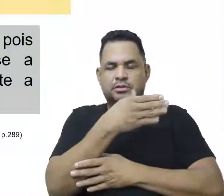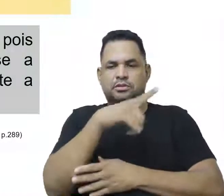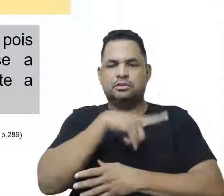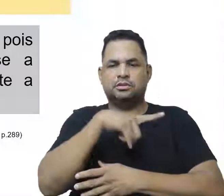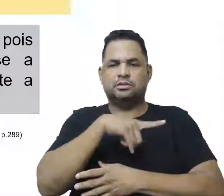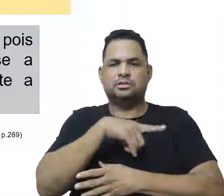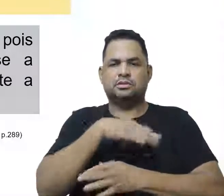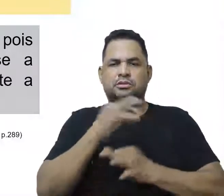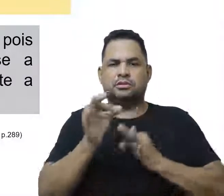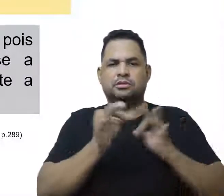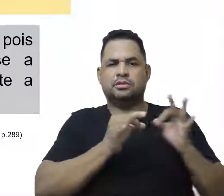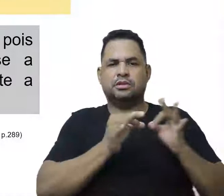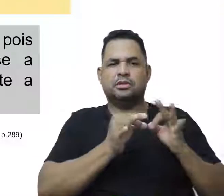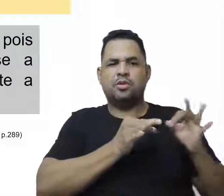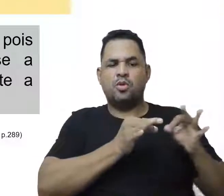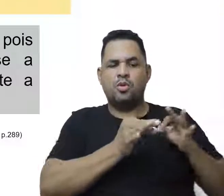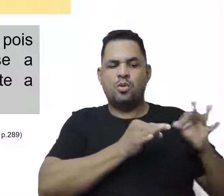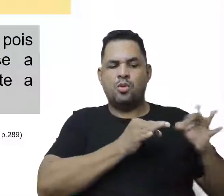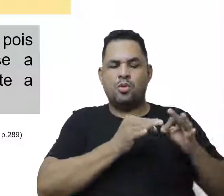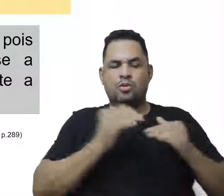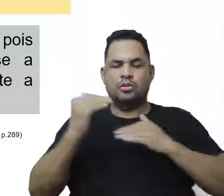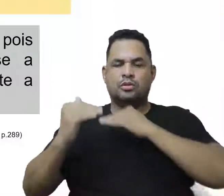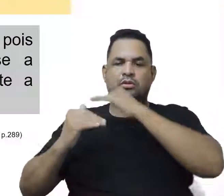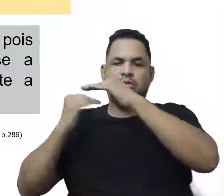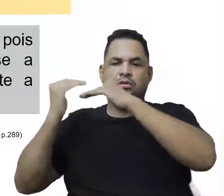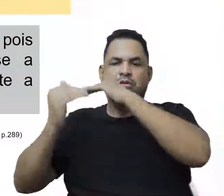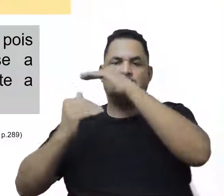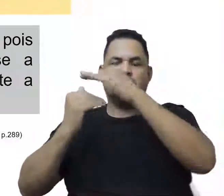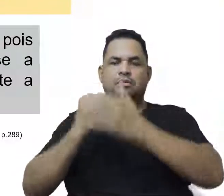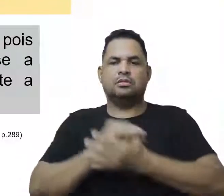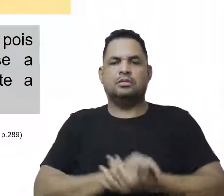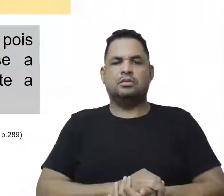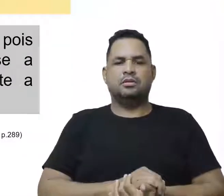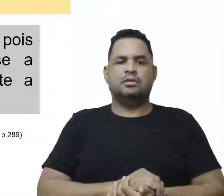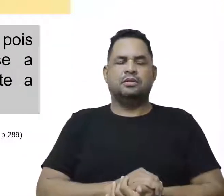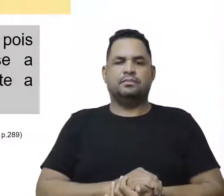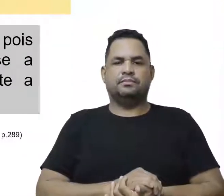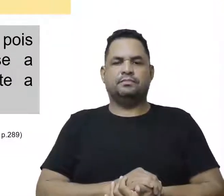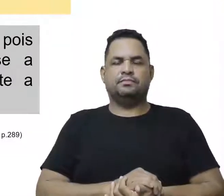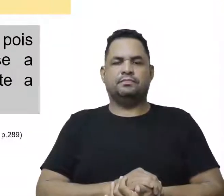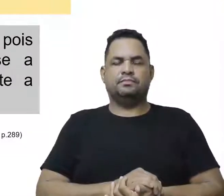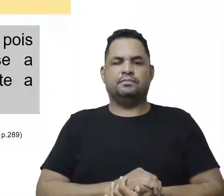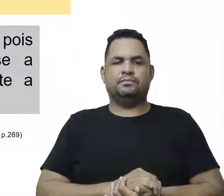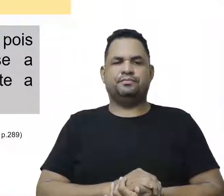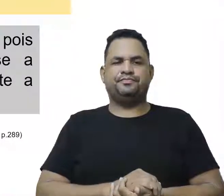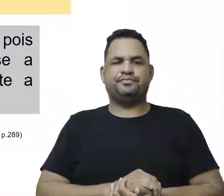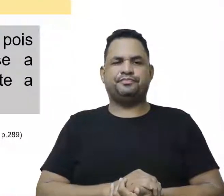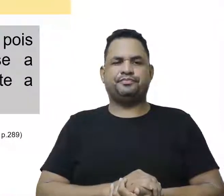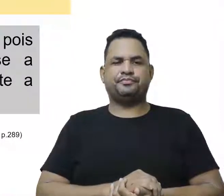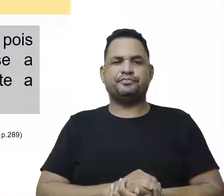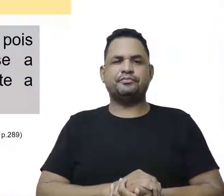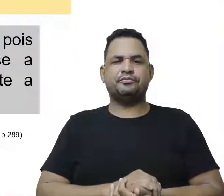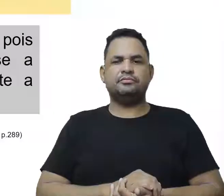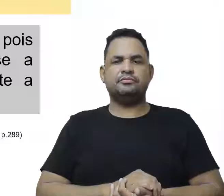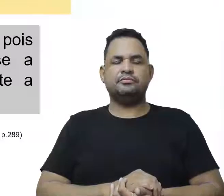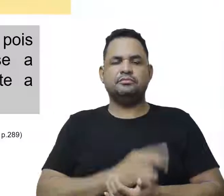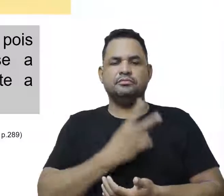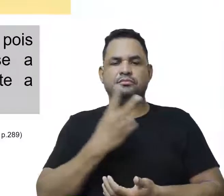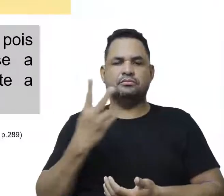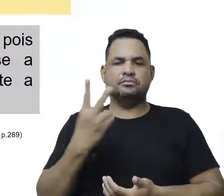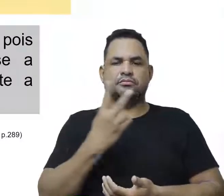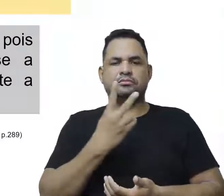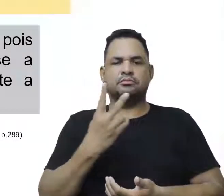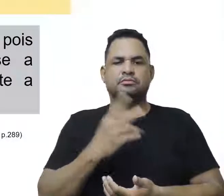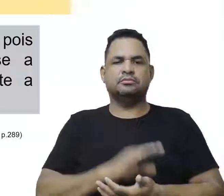né Ordem e Progresso é vem desse ideário positivista e o conte dividiu em